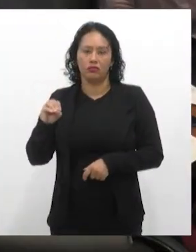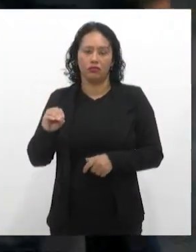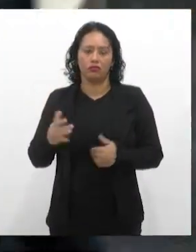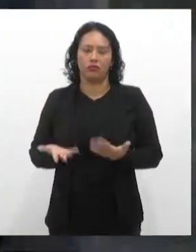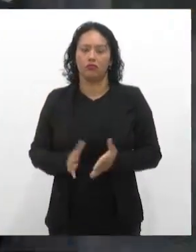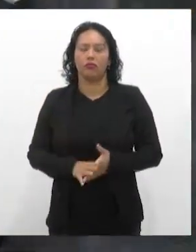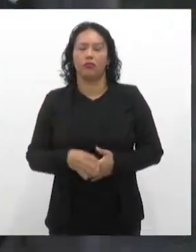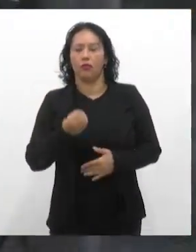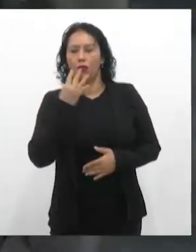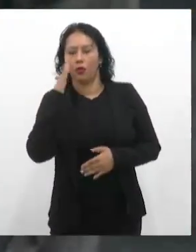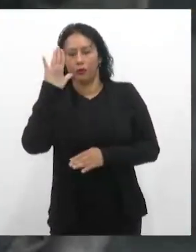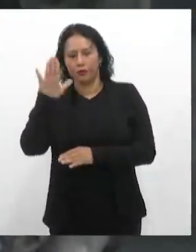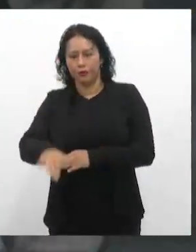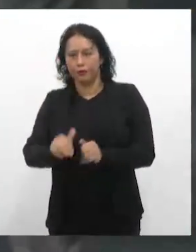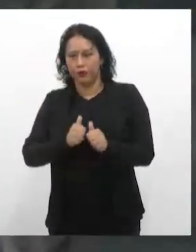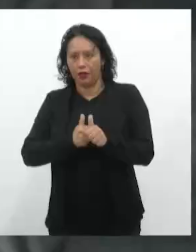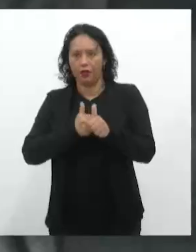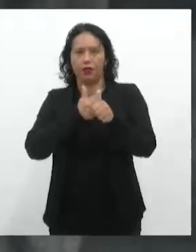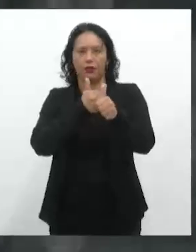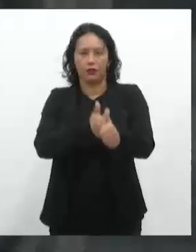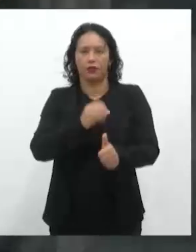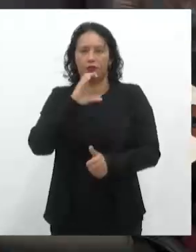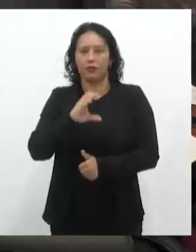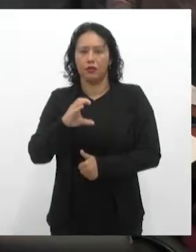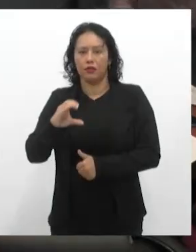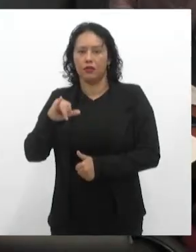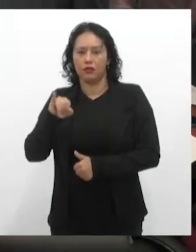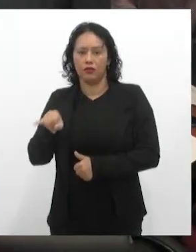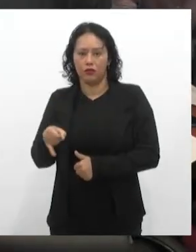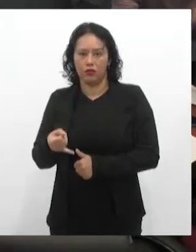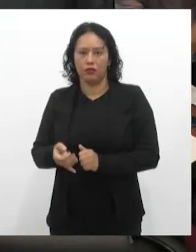Boa tarde, presidente. Acompanhando o parecer da CCJ.